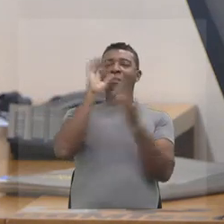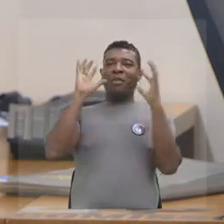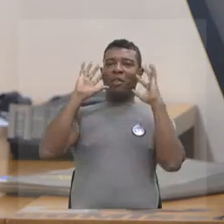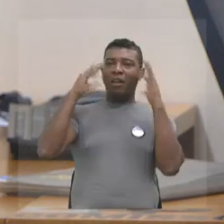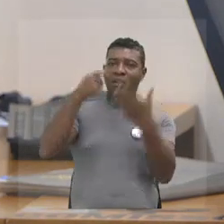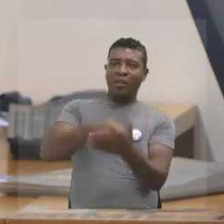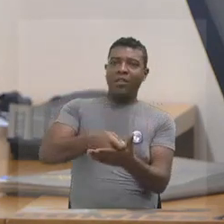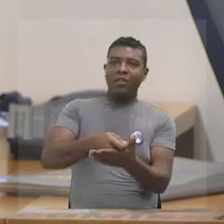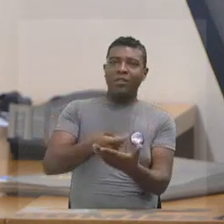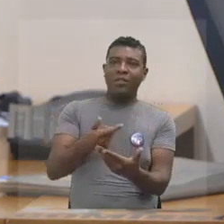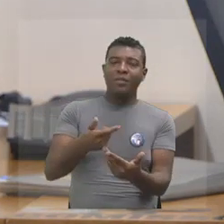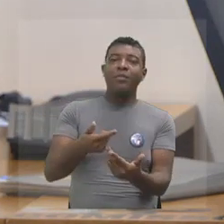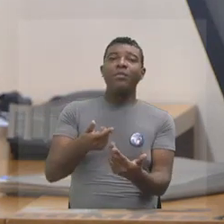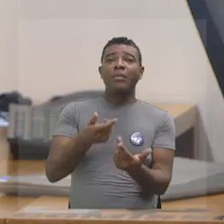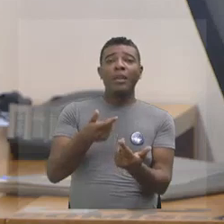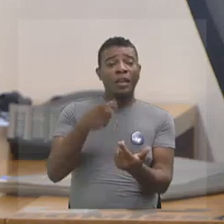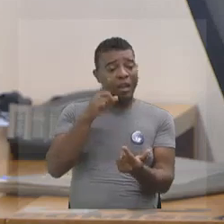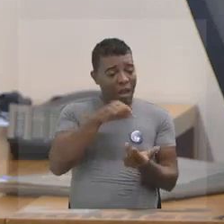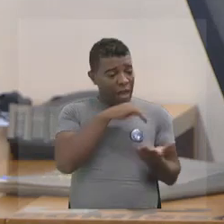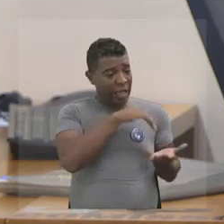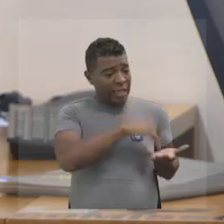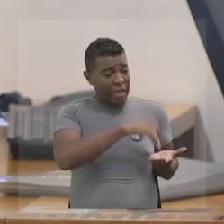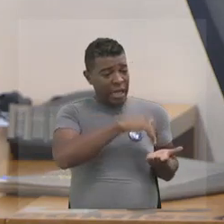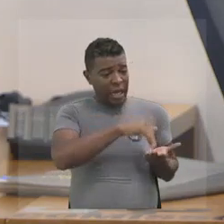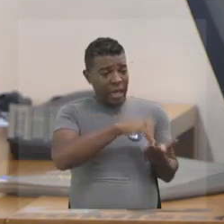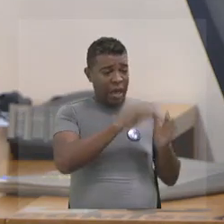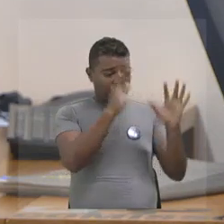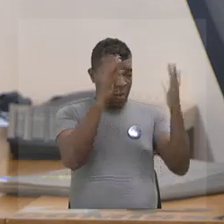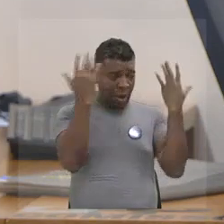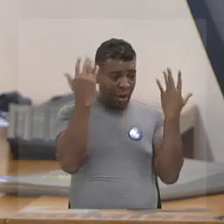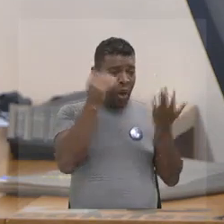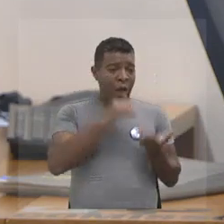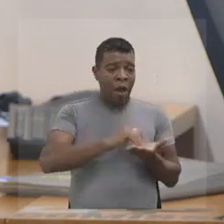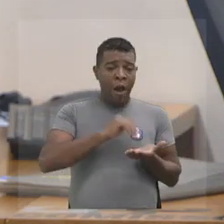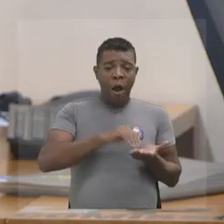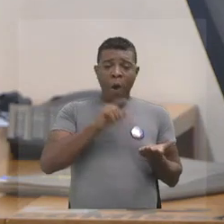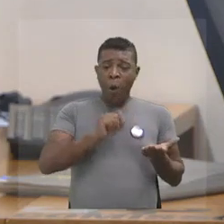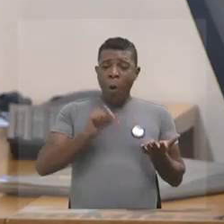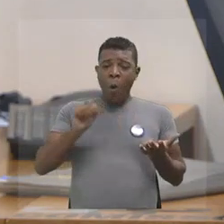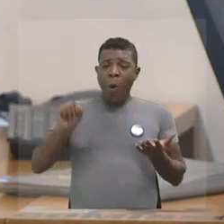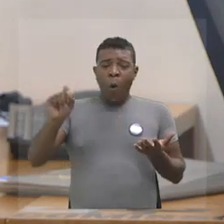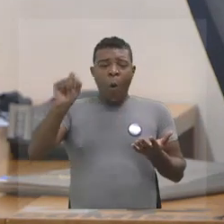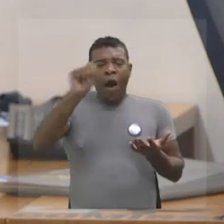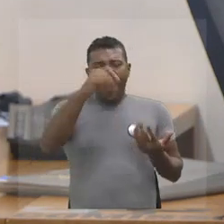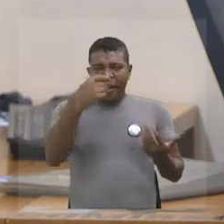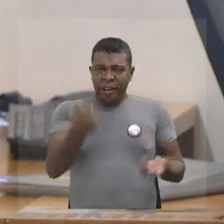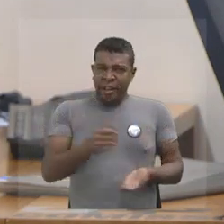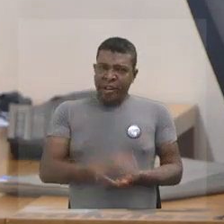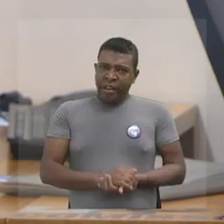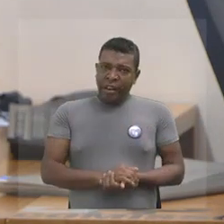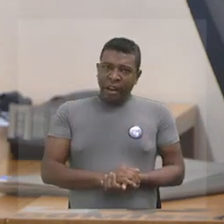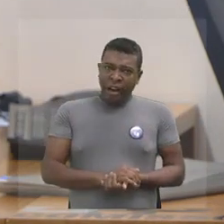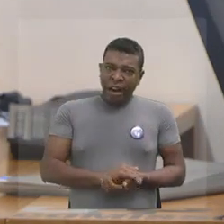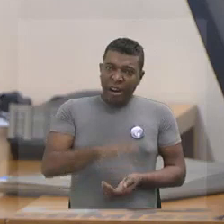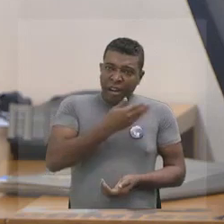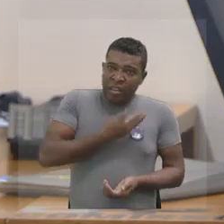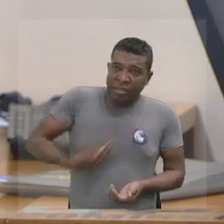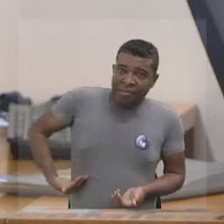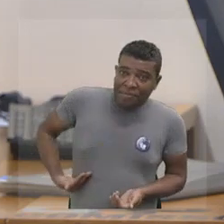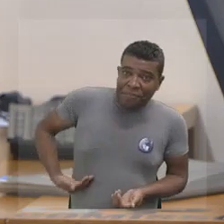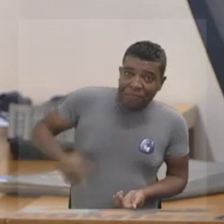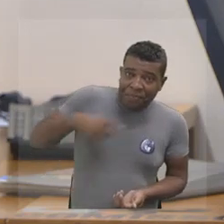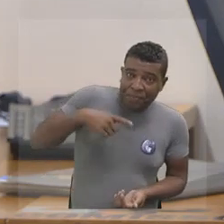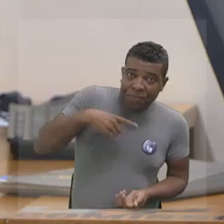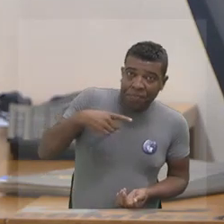a Secretaria de Meio Ambiente vale para todos os outros secretarias não é o governo é Tem como lema né o